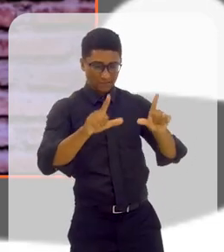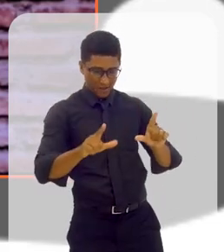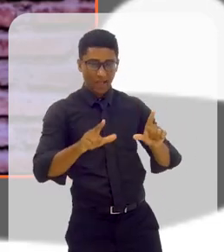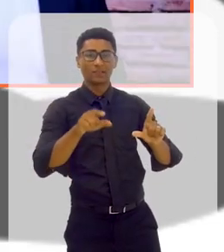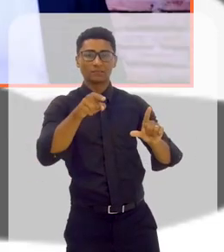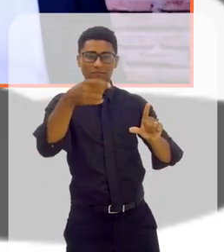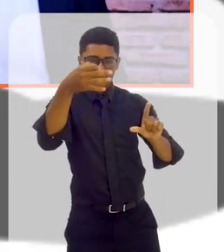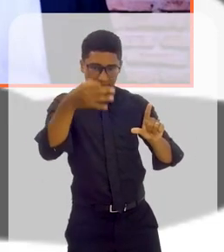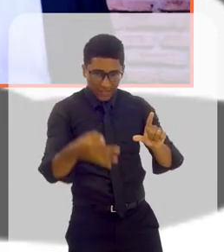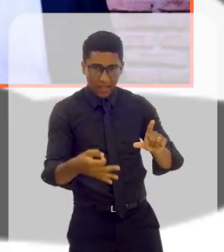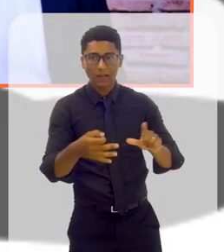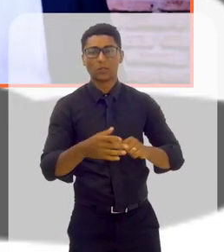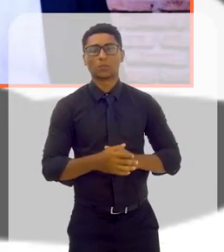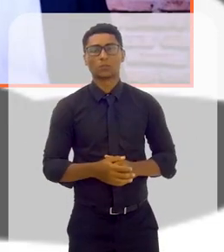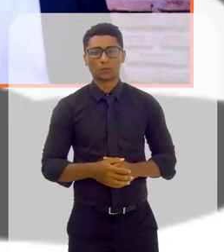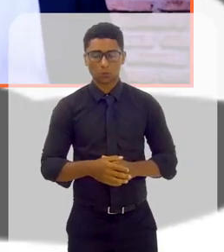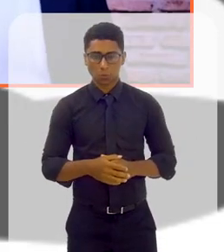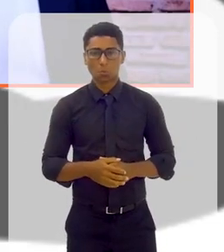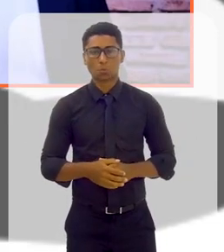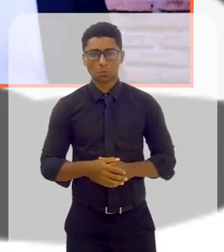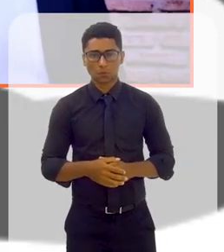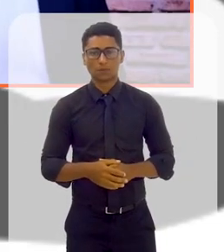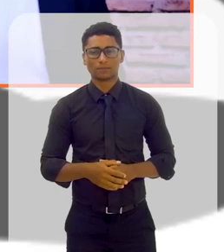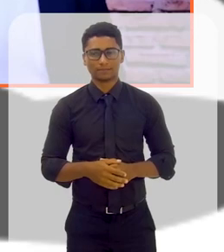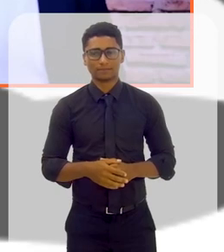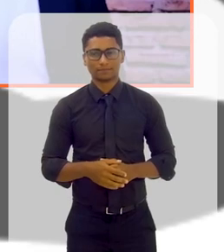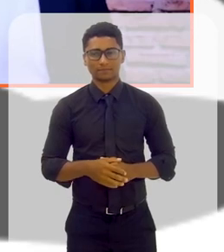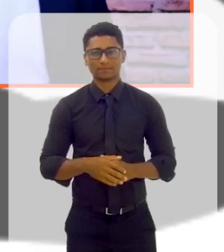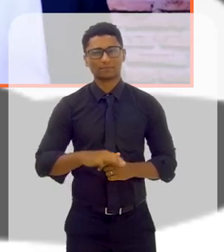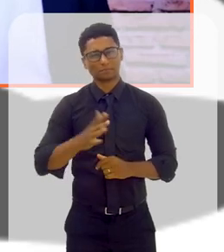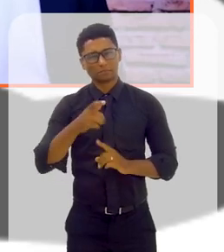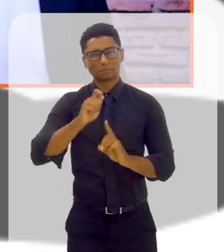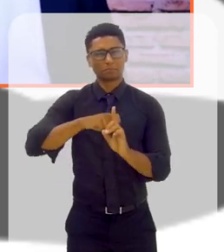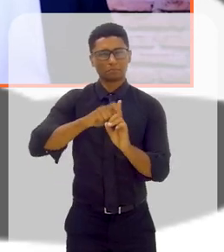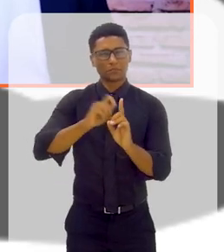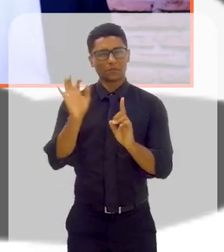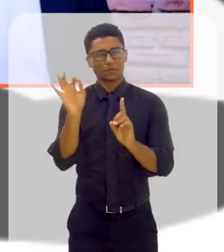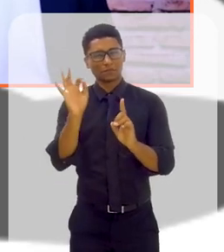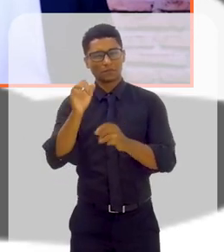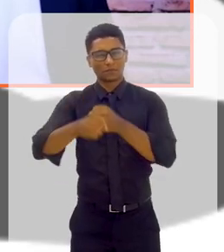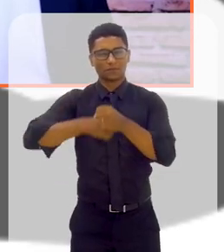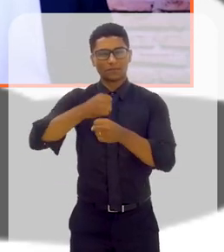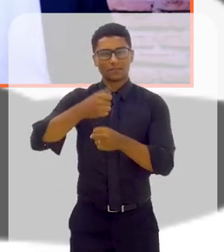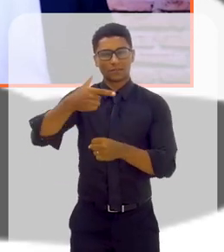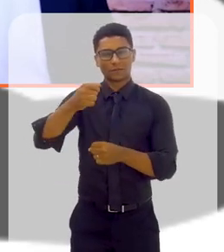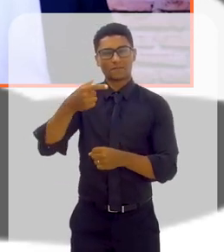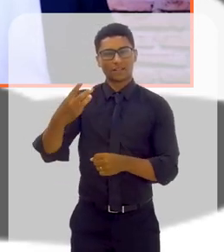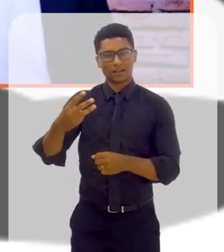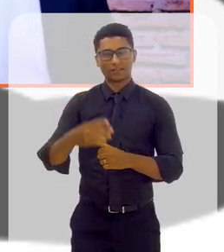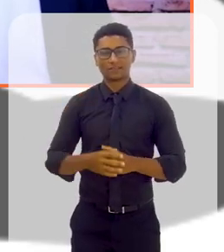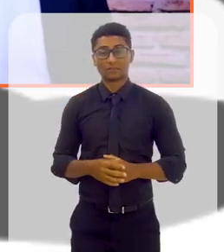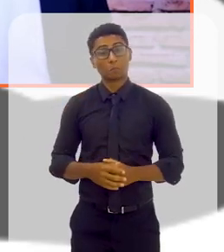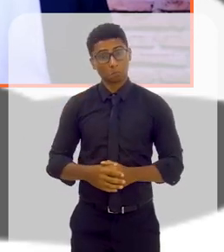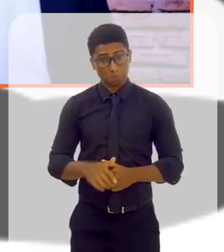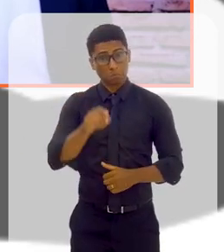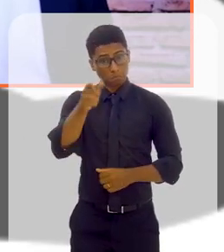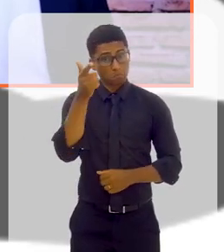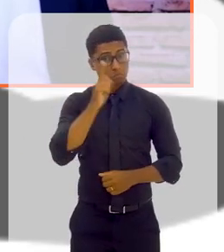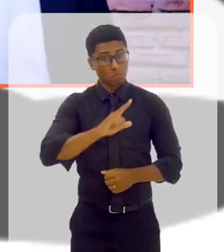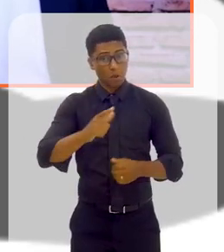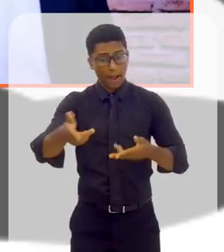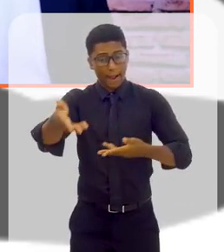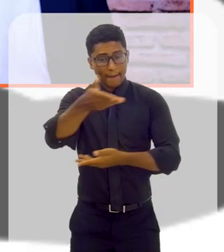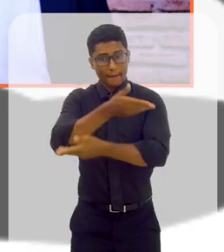correta. Isso, Uau, e janeiro, como. fevereiro de 2023. Quer dizer que você produziu de alguma forma troca de crédito,